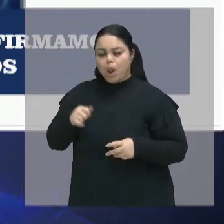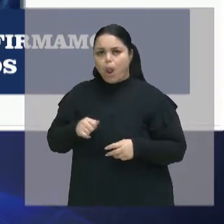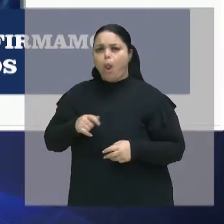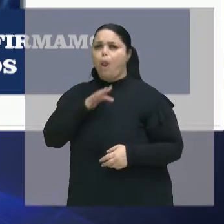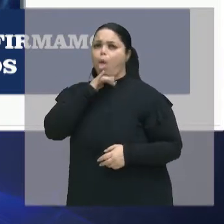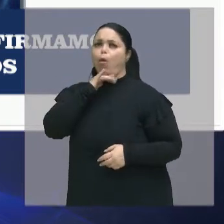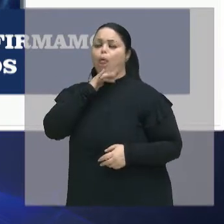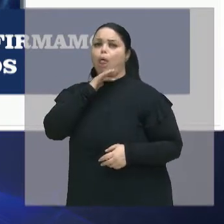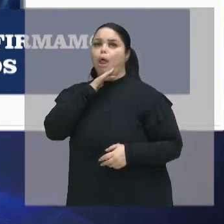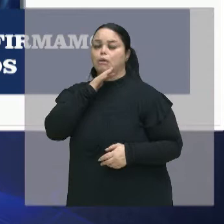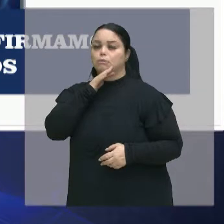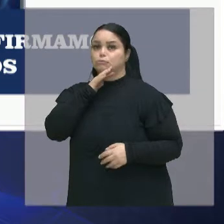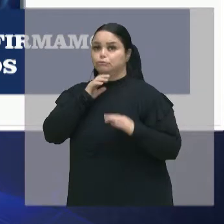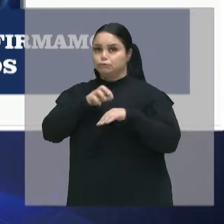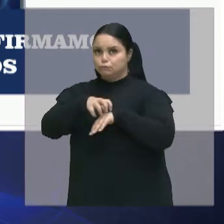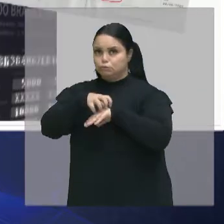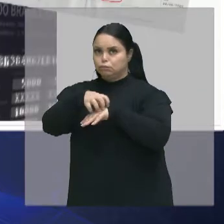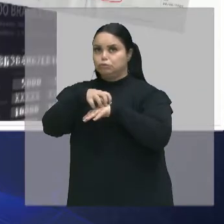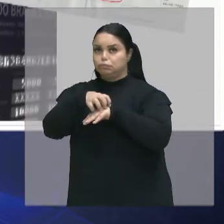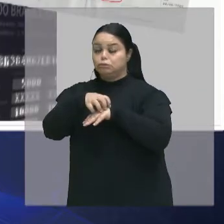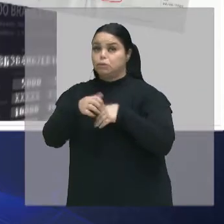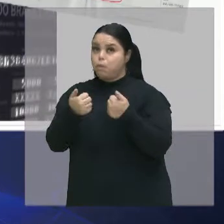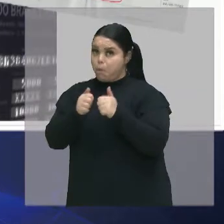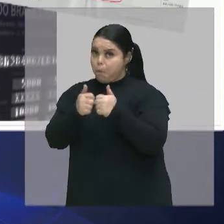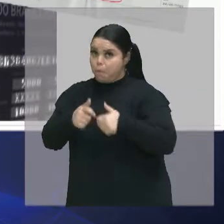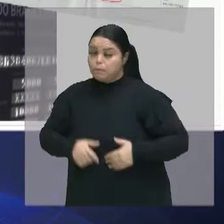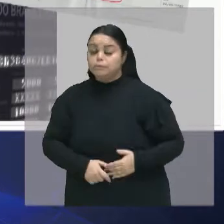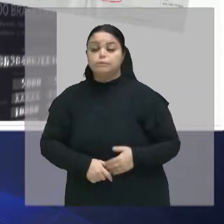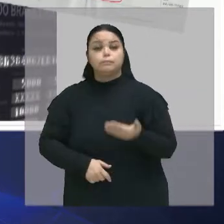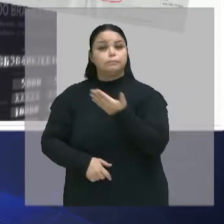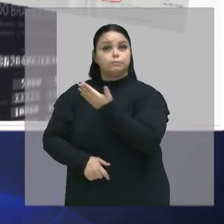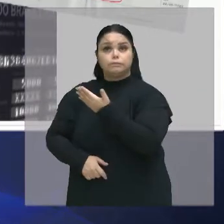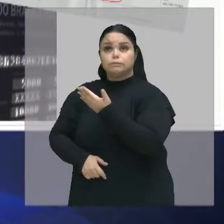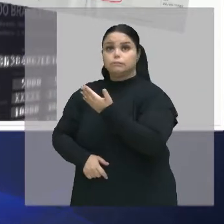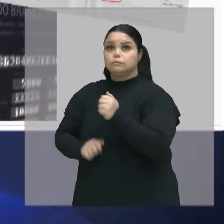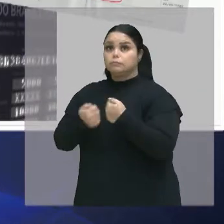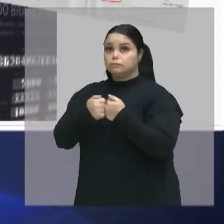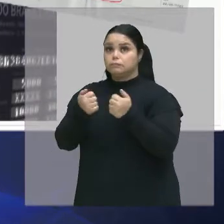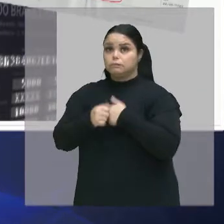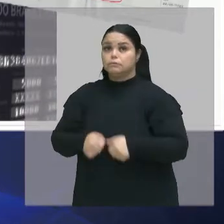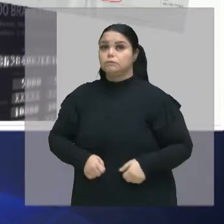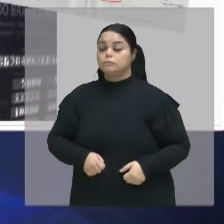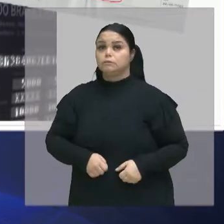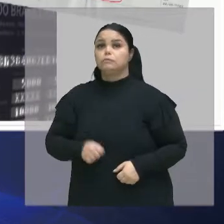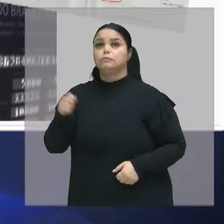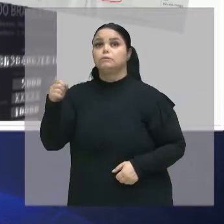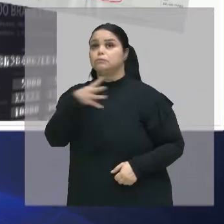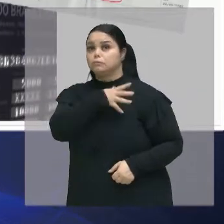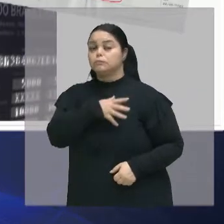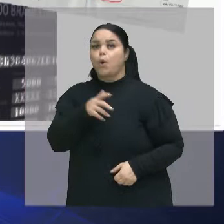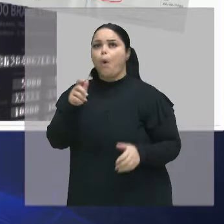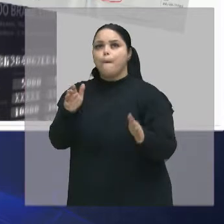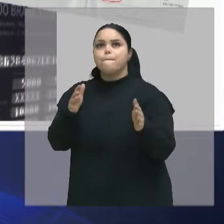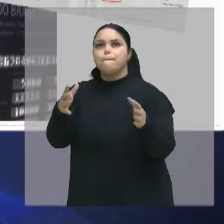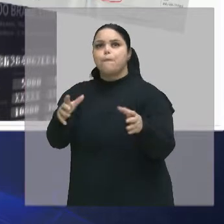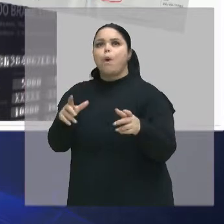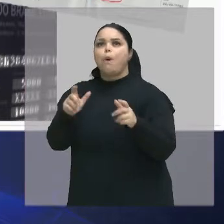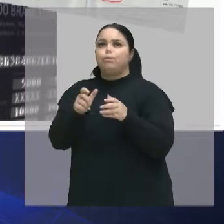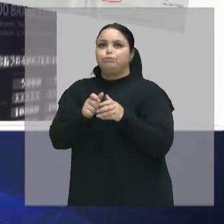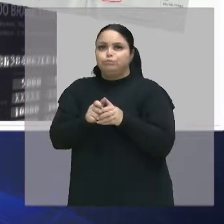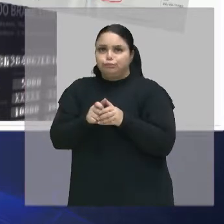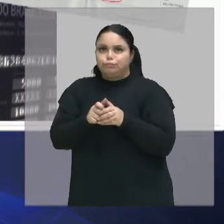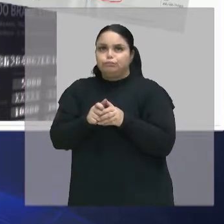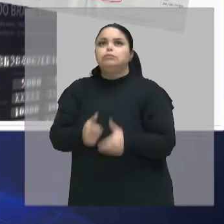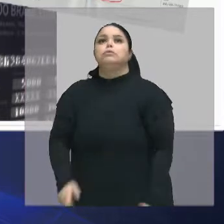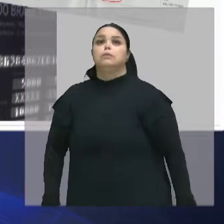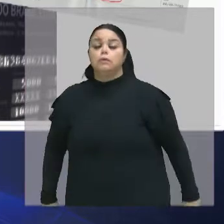no transporte coletivo. Pode passar. Os ônibus novos são menores, eles são